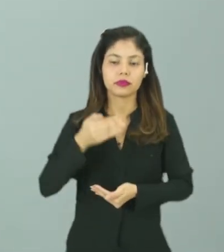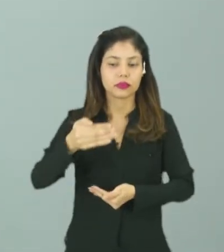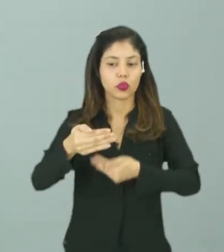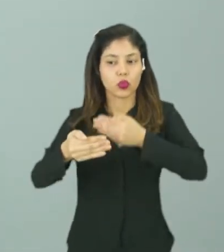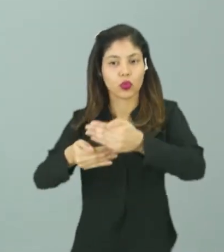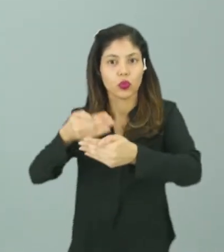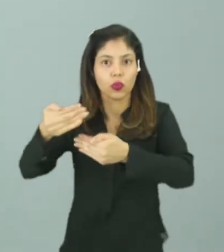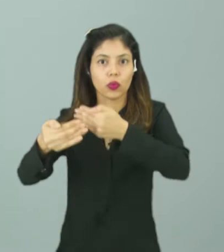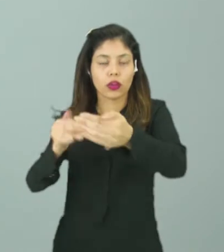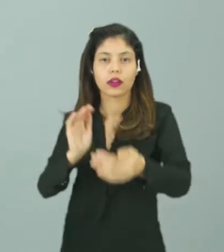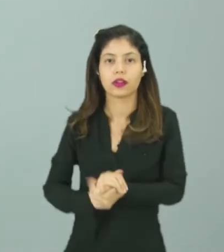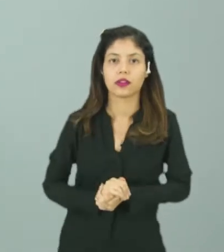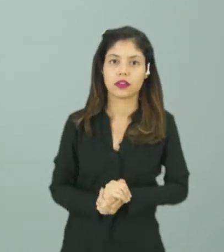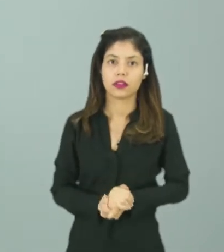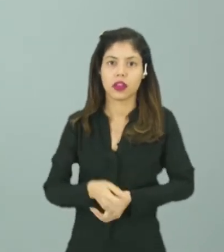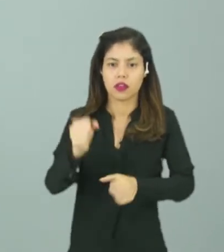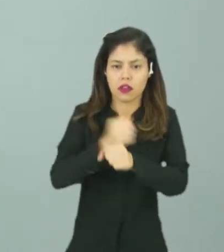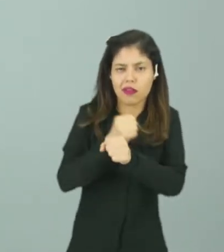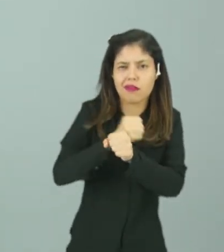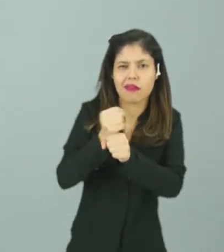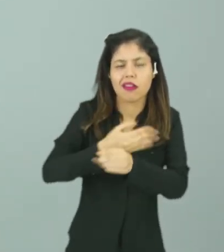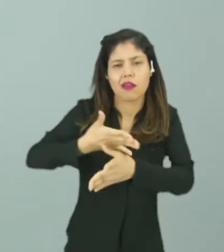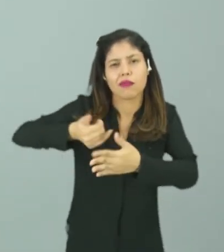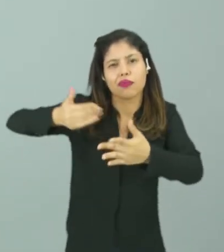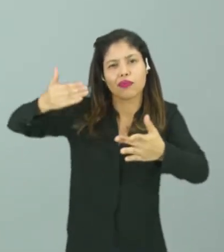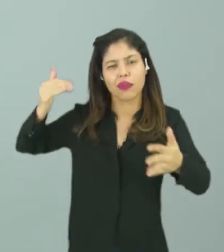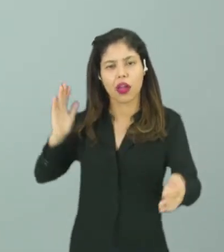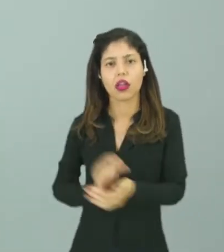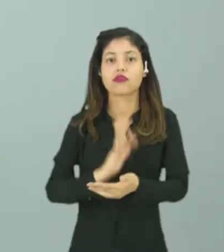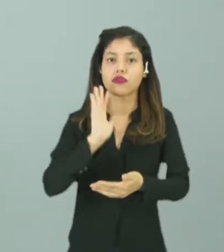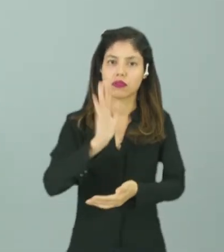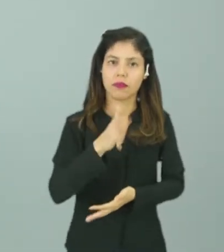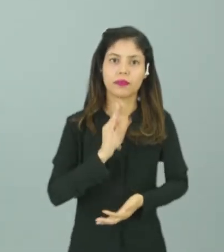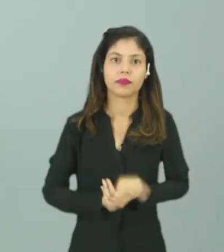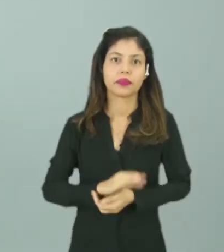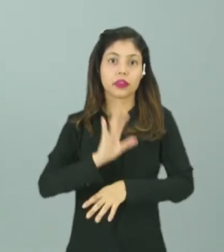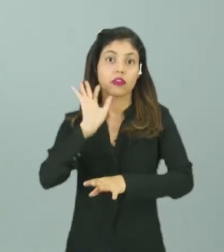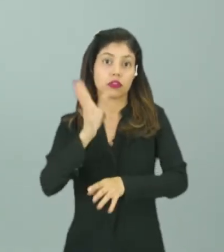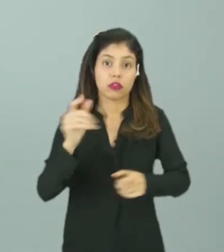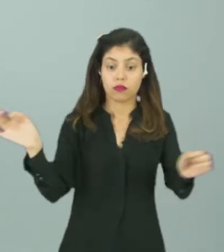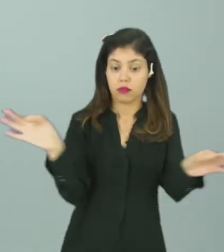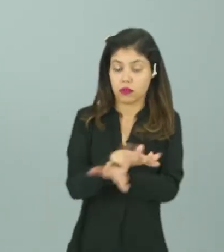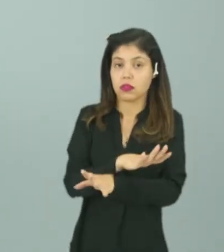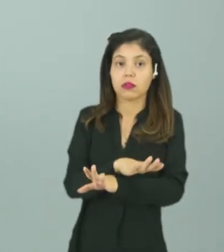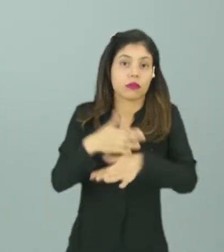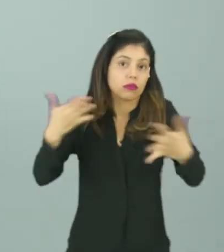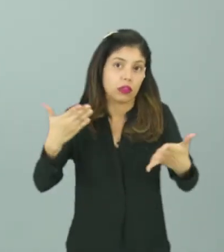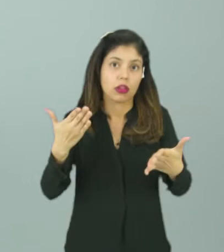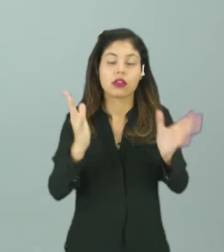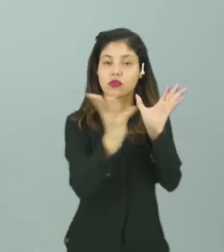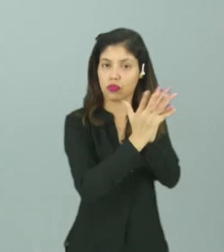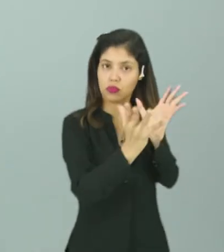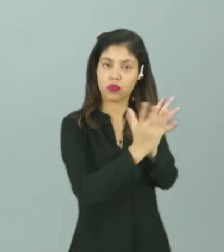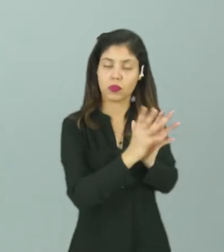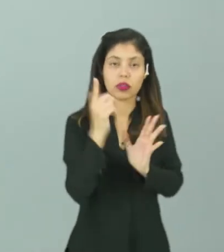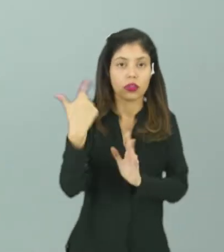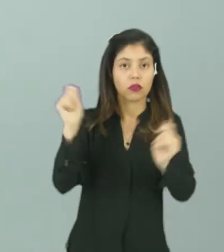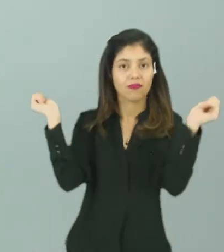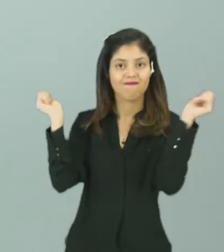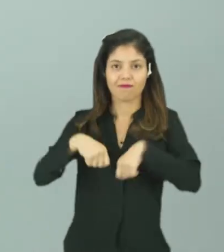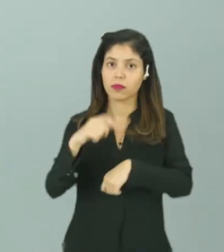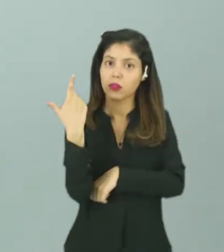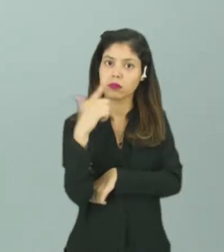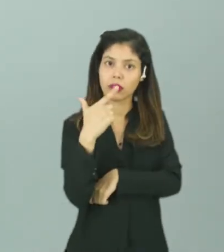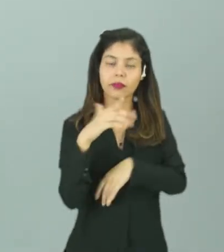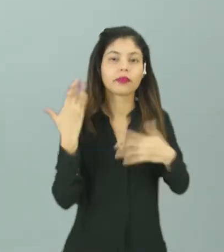um processo de anos e anos de aguardo. E aí, quando nós não temos, quando eles não têm, essas comunidades não possuem essa